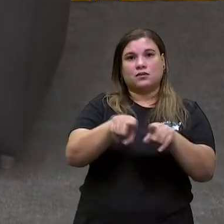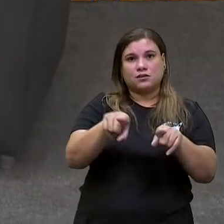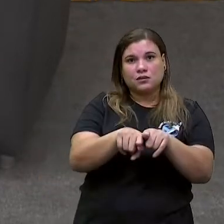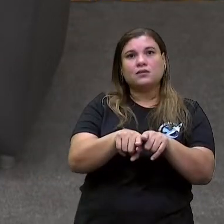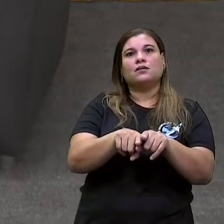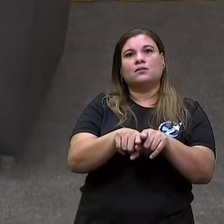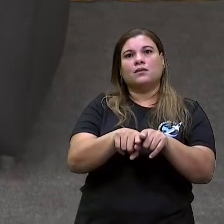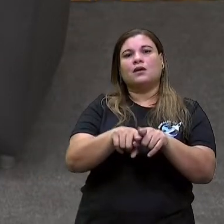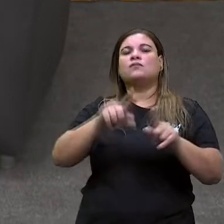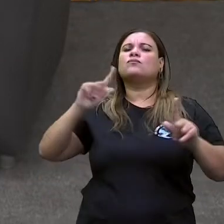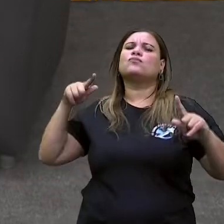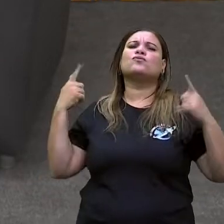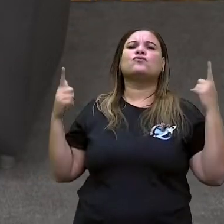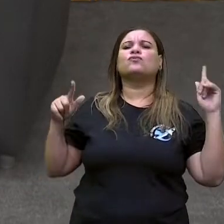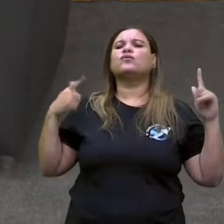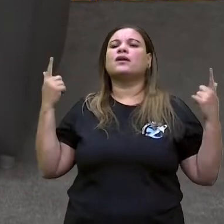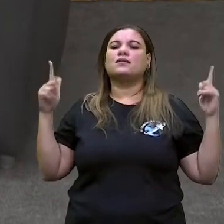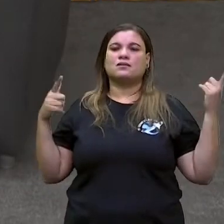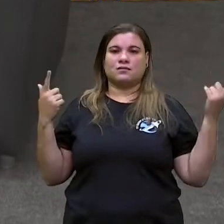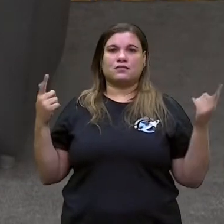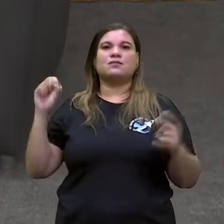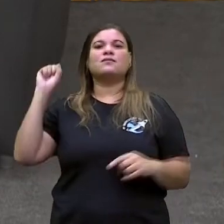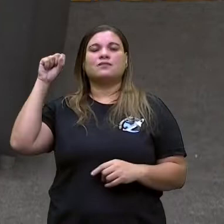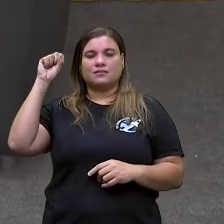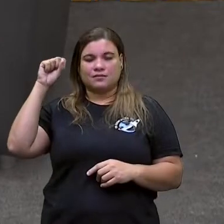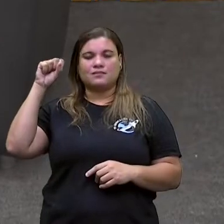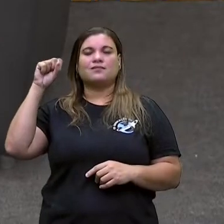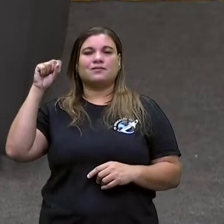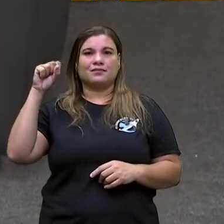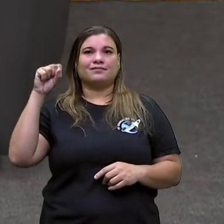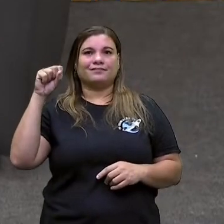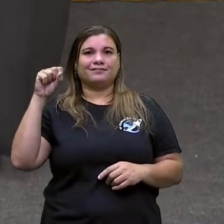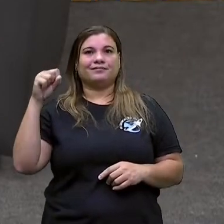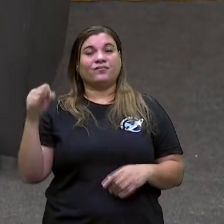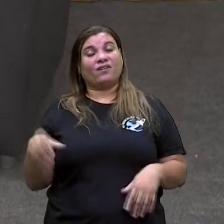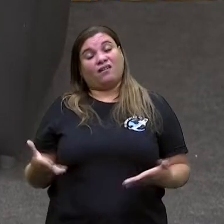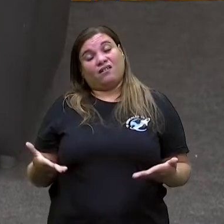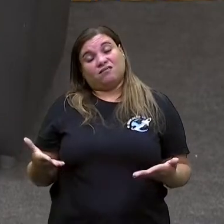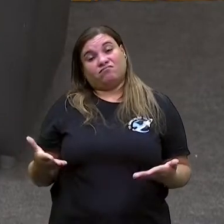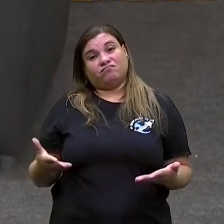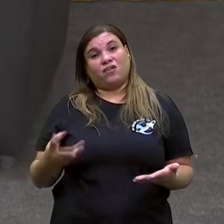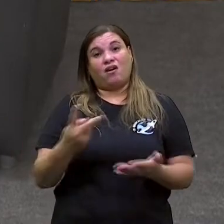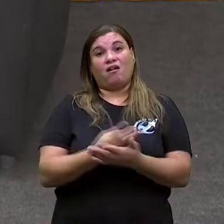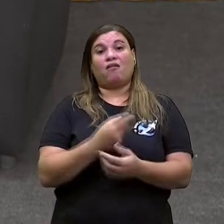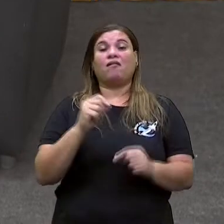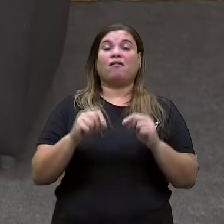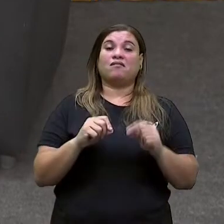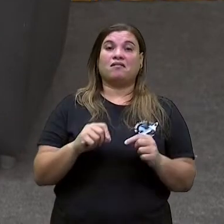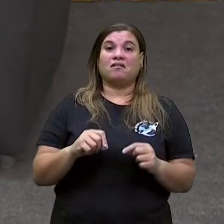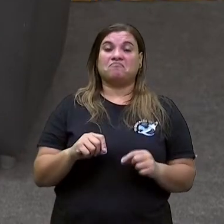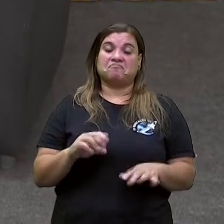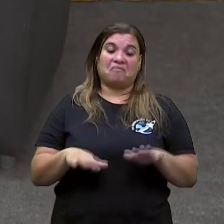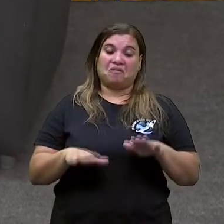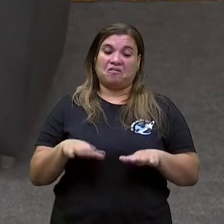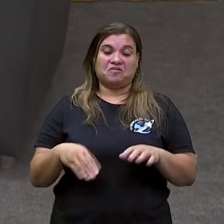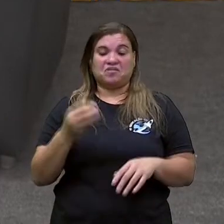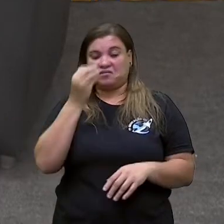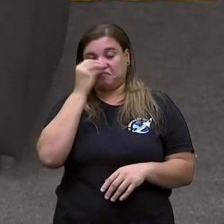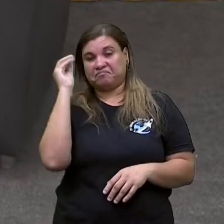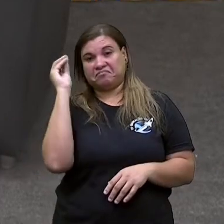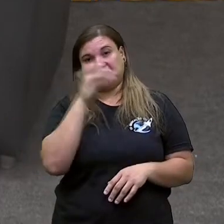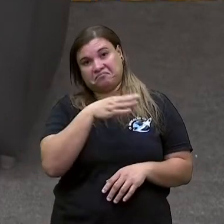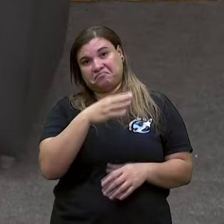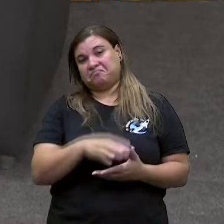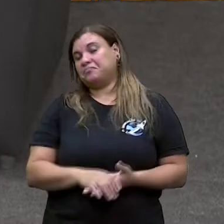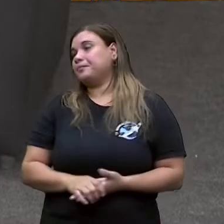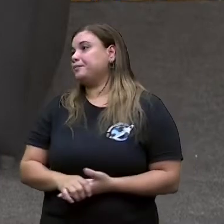demais da gente. Realmente. Né? É um presente que a gente às vezes joga fora. Né? Existe um país que